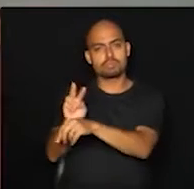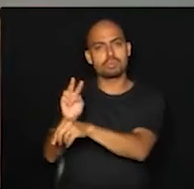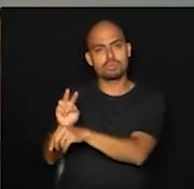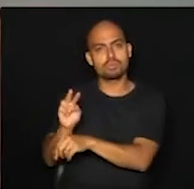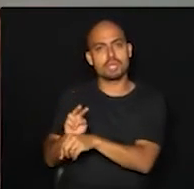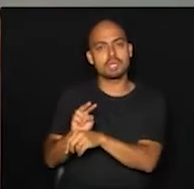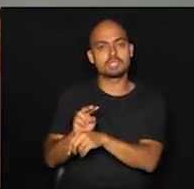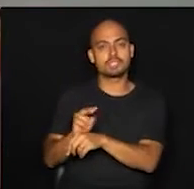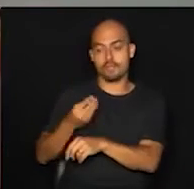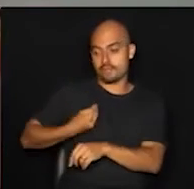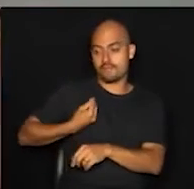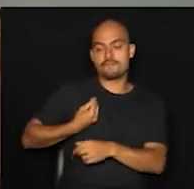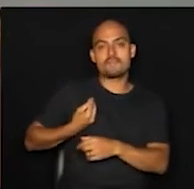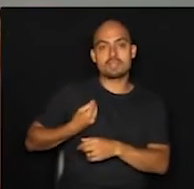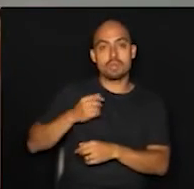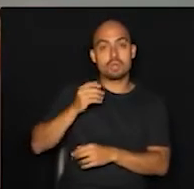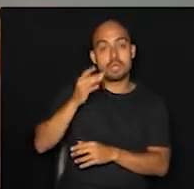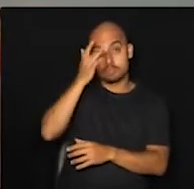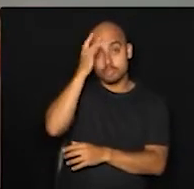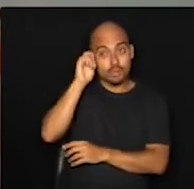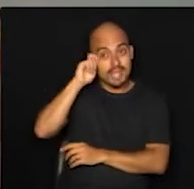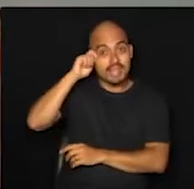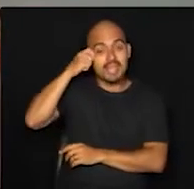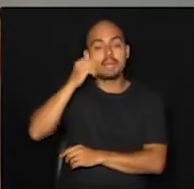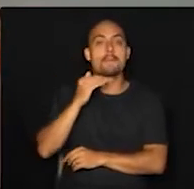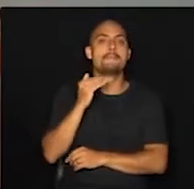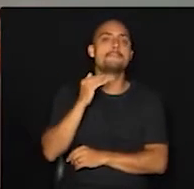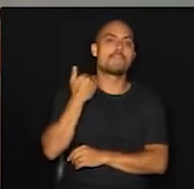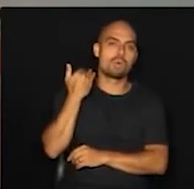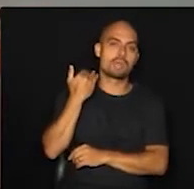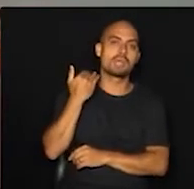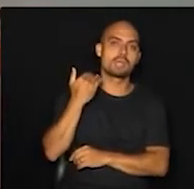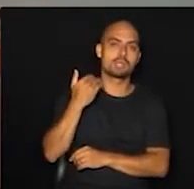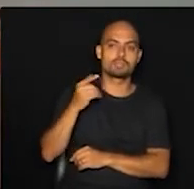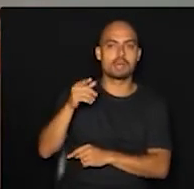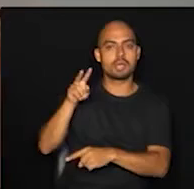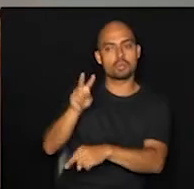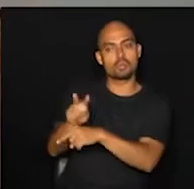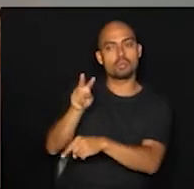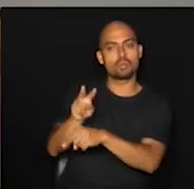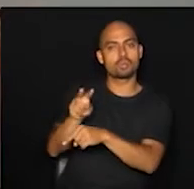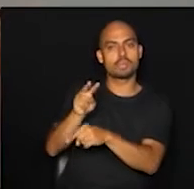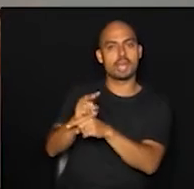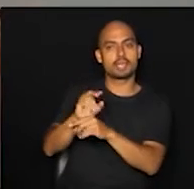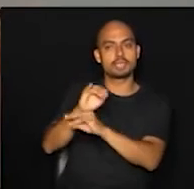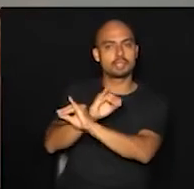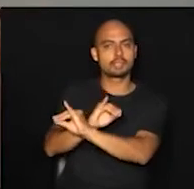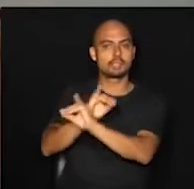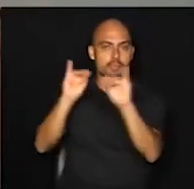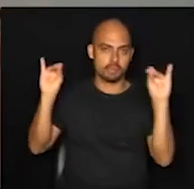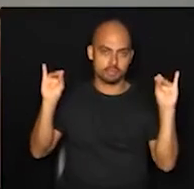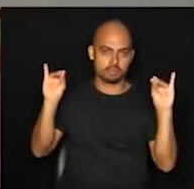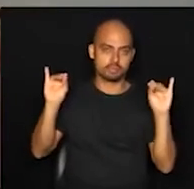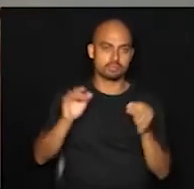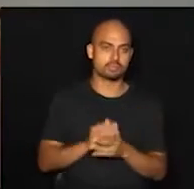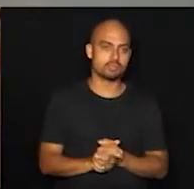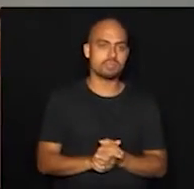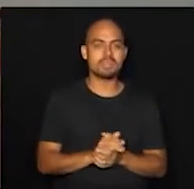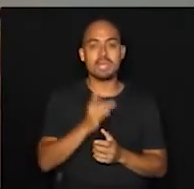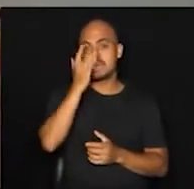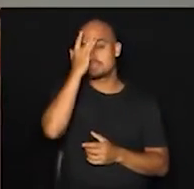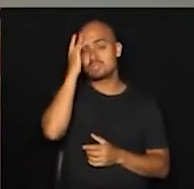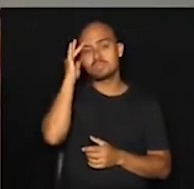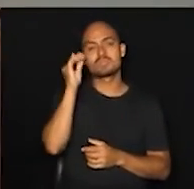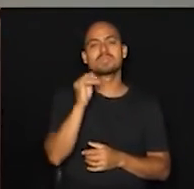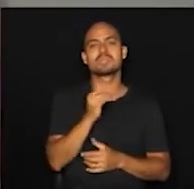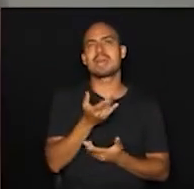com a vida deles. Os negros morreram por Dona Isabel. As pessoas não sabem disso, que as pessoas pensam que não teve sangue na